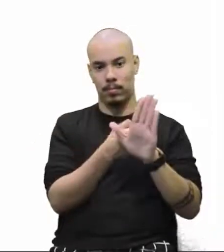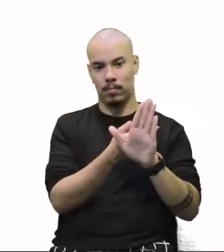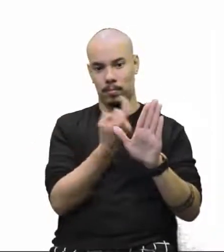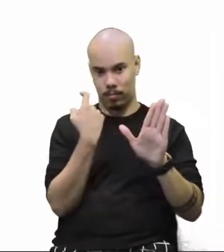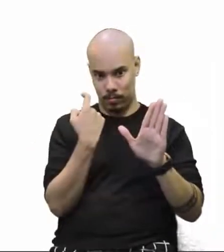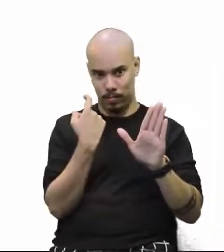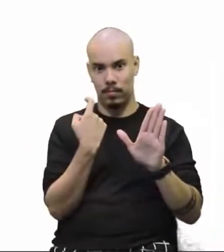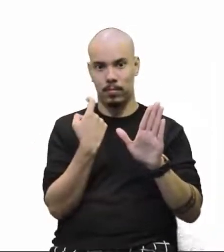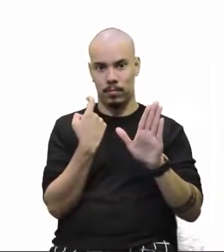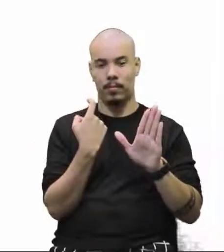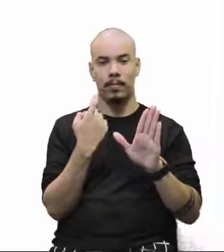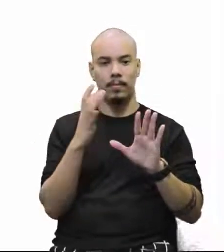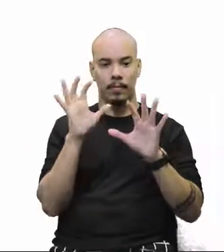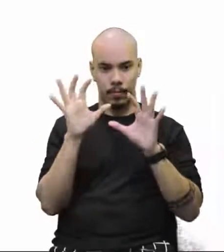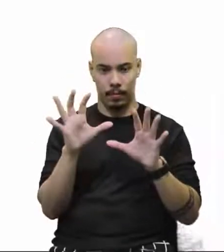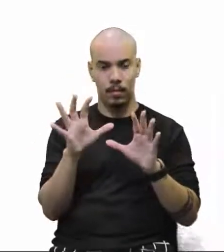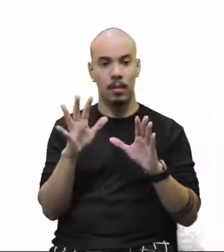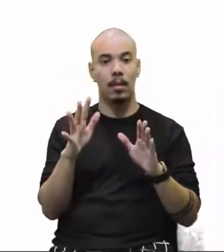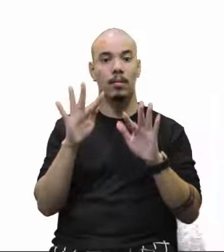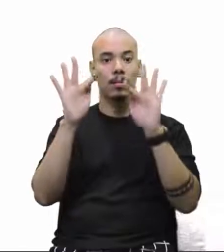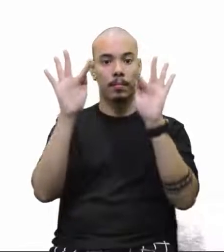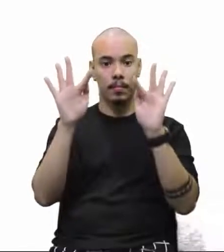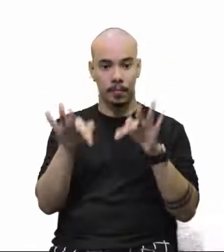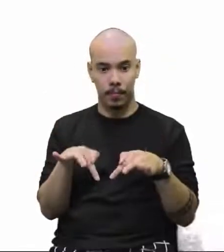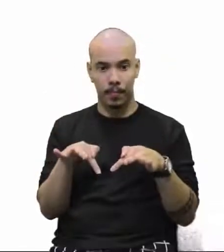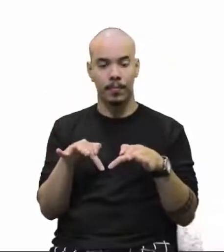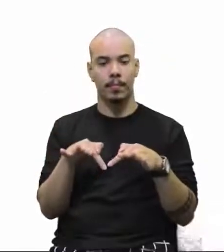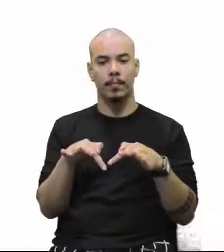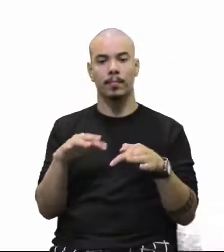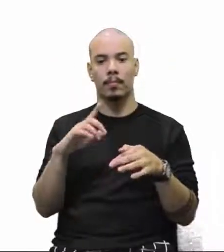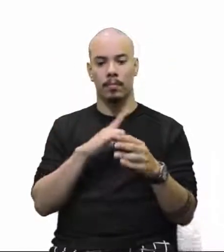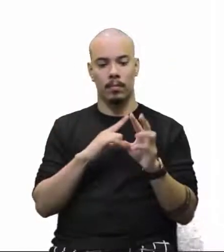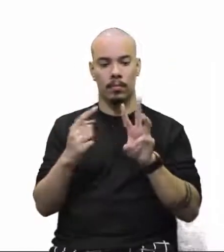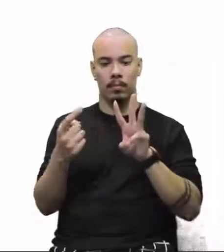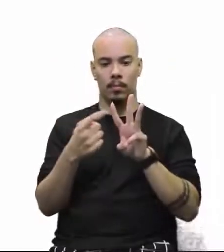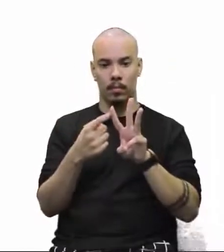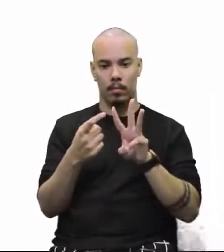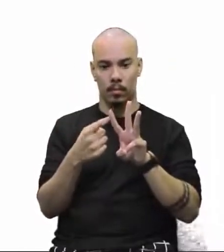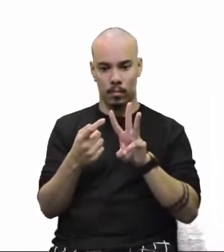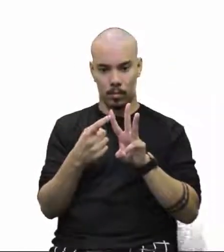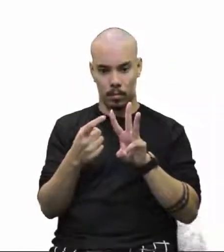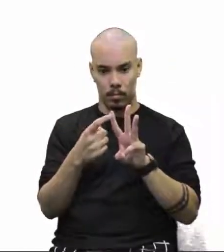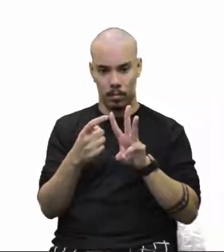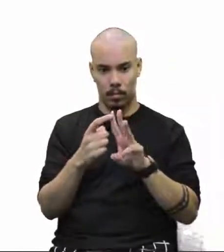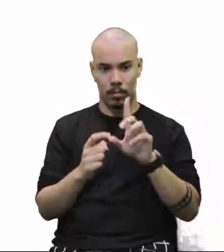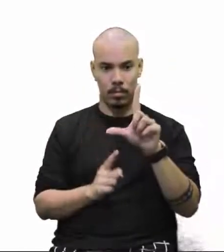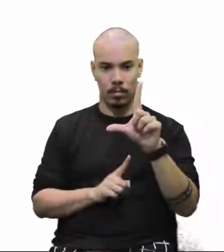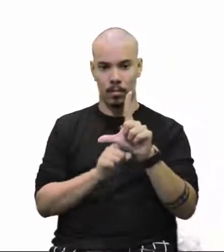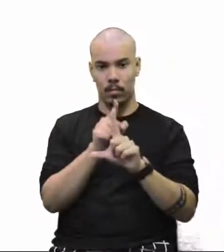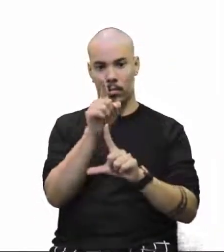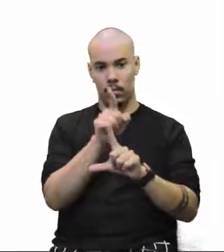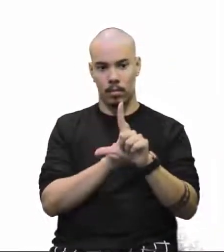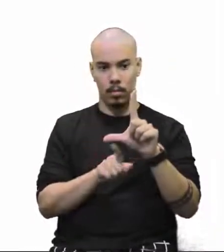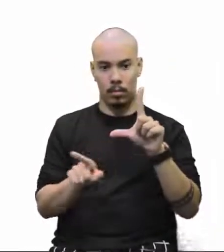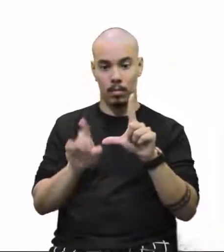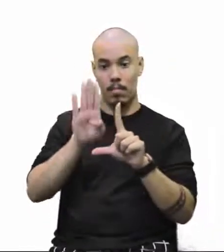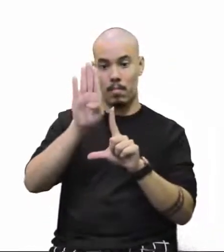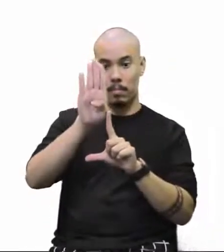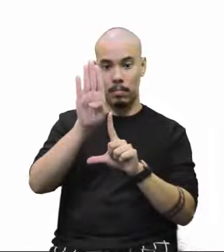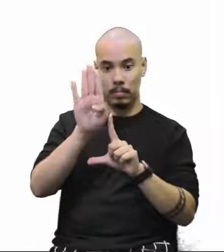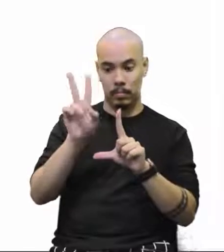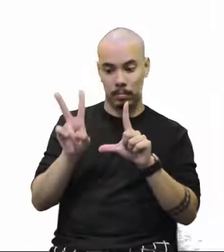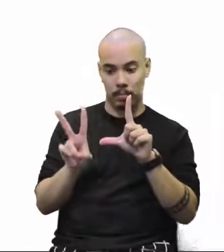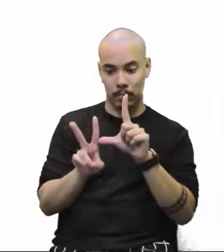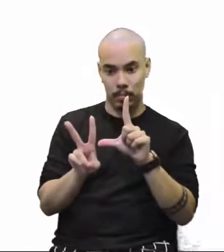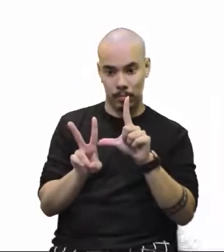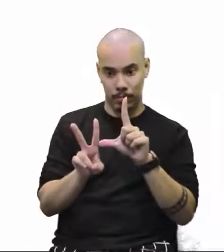na horizontal para a direita. E para finalizar, campo magnético na vertical para cima e a velocidade na horizontal